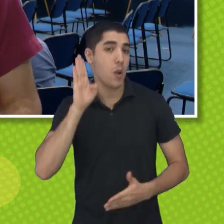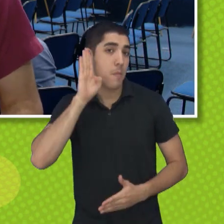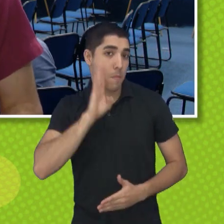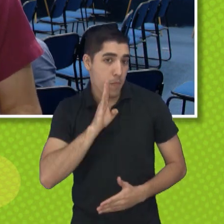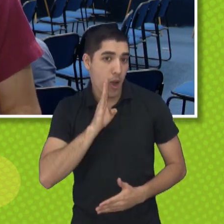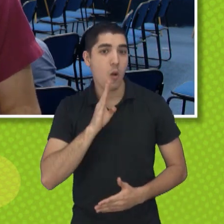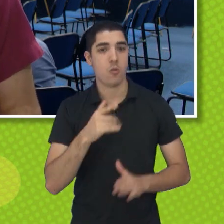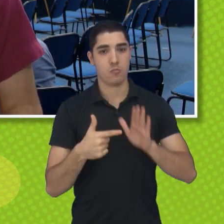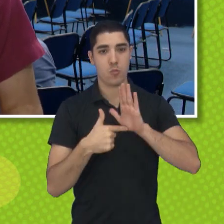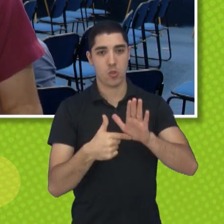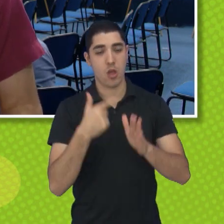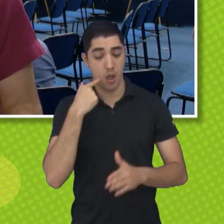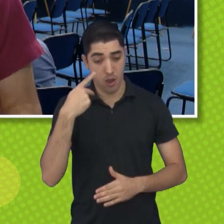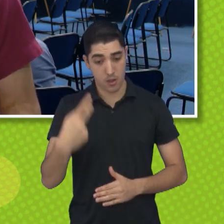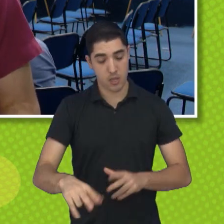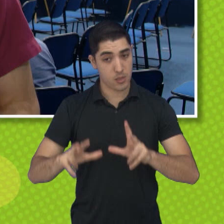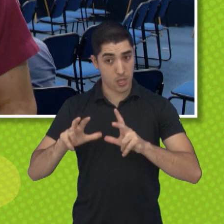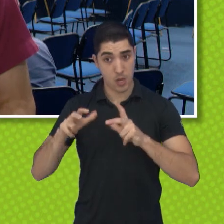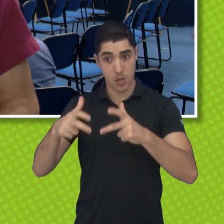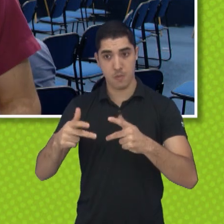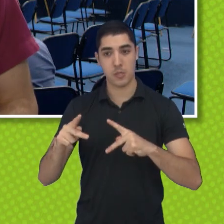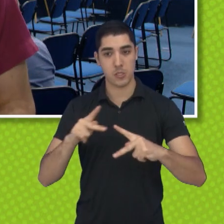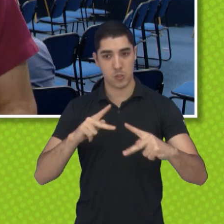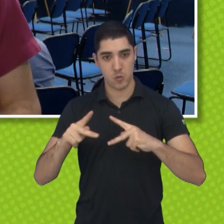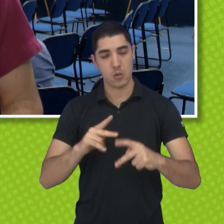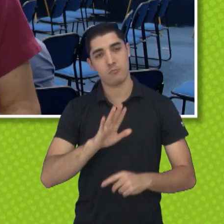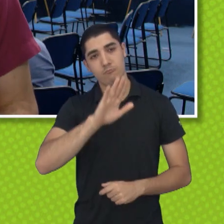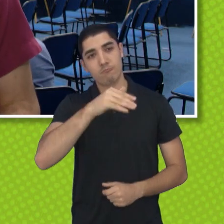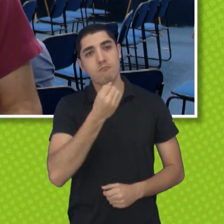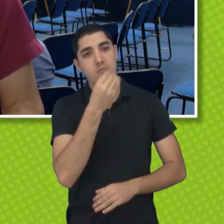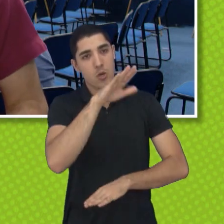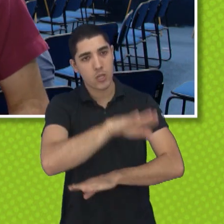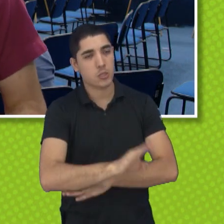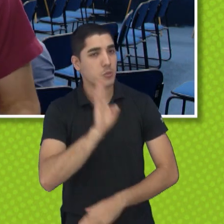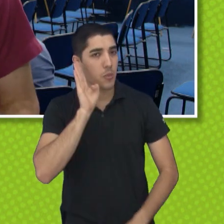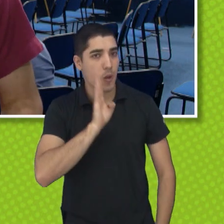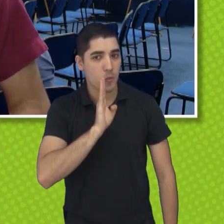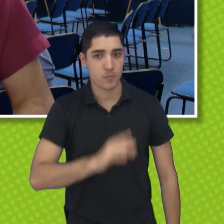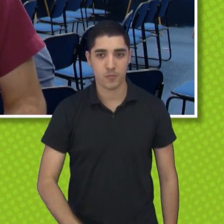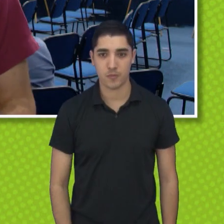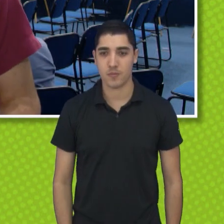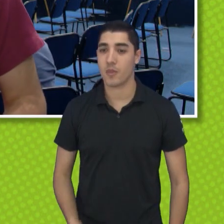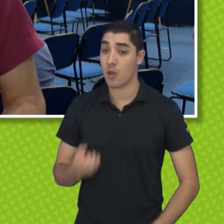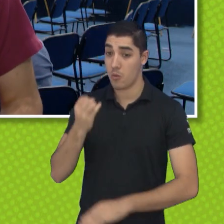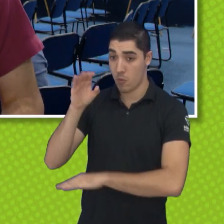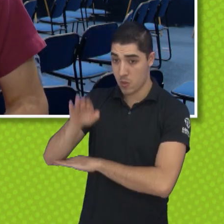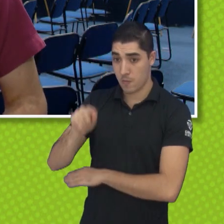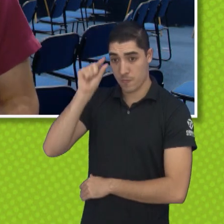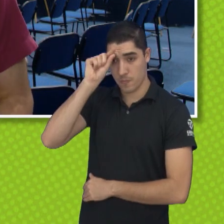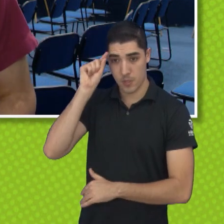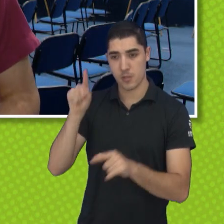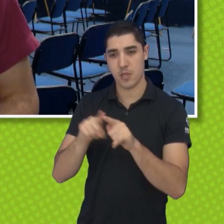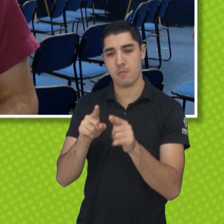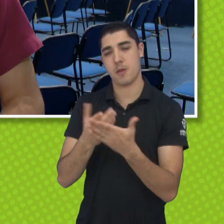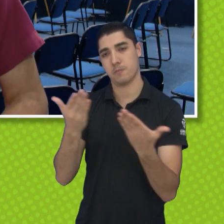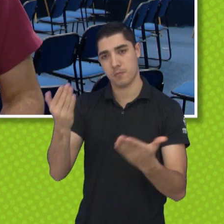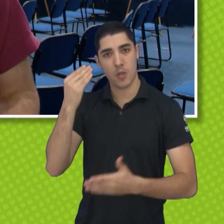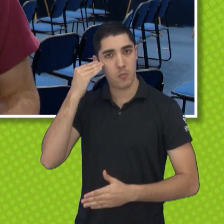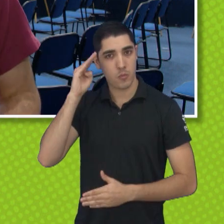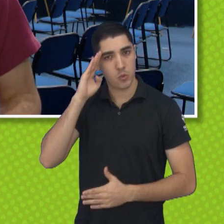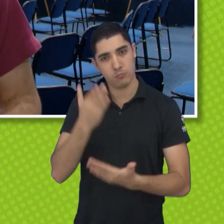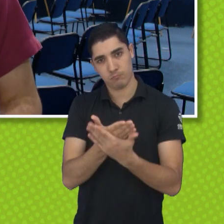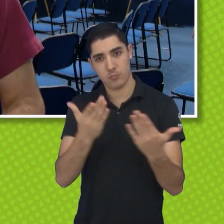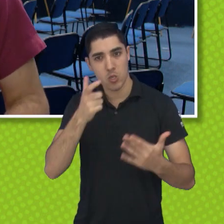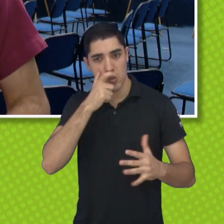direto do plenário aqui da Câmara de São José dos Campos. Paulo, boa tarde para você. Boa tarde, Vieira. Boa tarde, Bruno Castilho e a todos